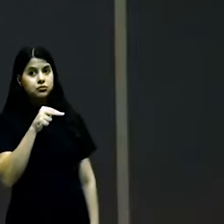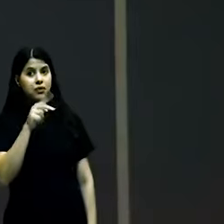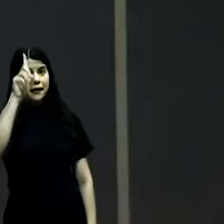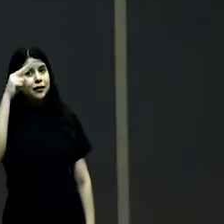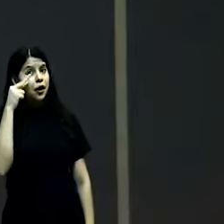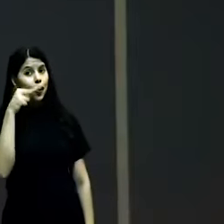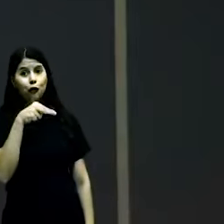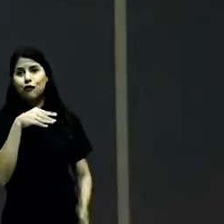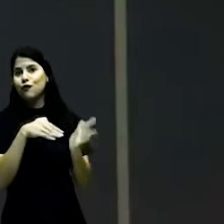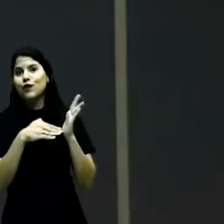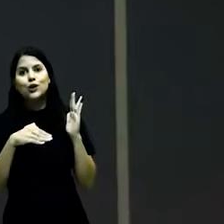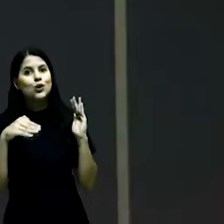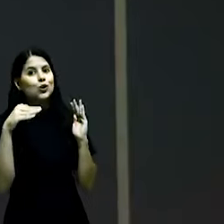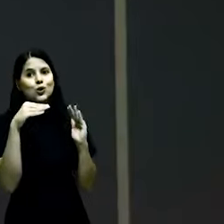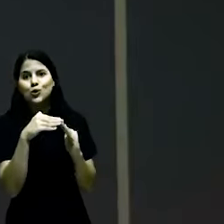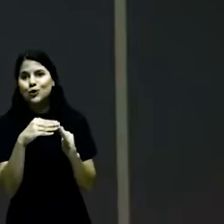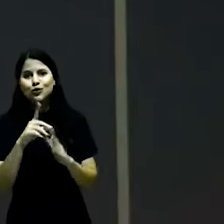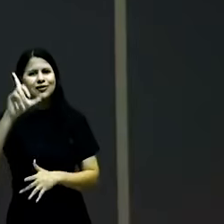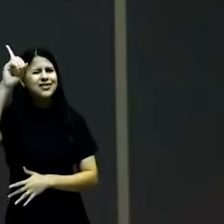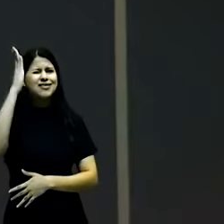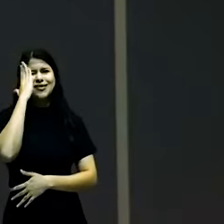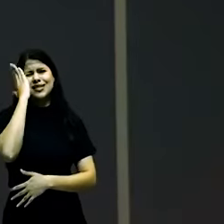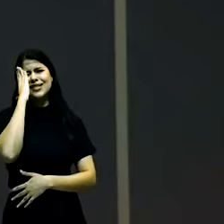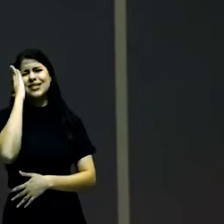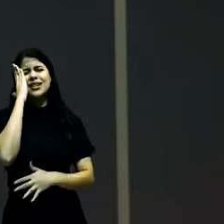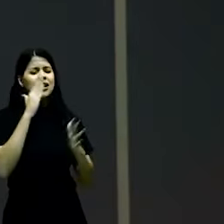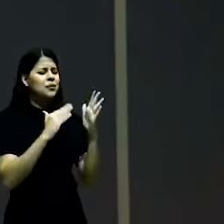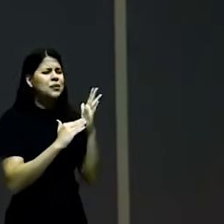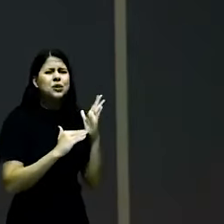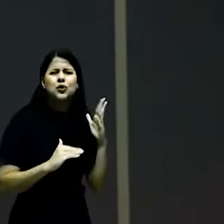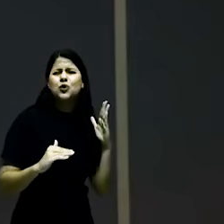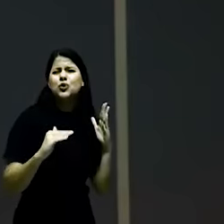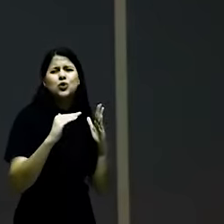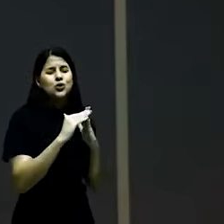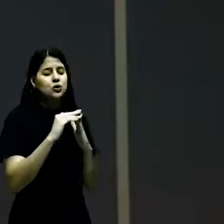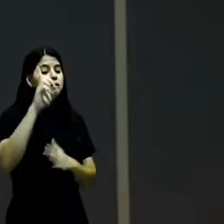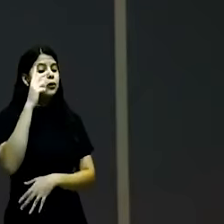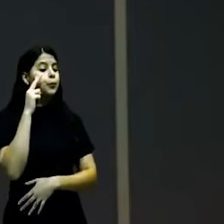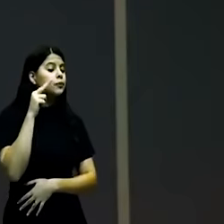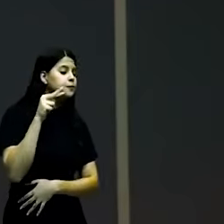Deus vendo tudo essa situação, toda,